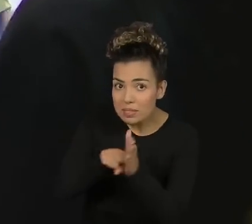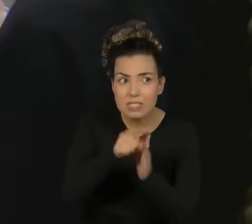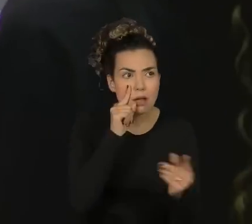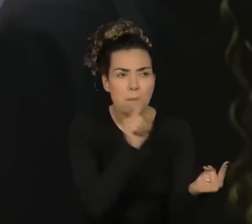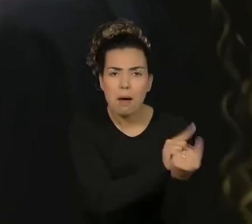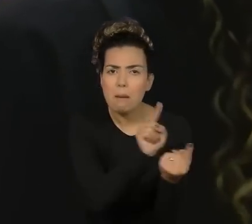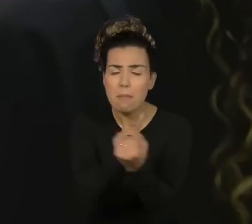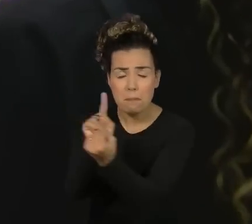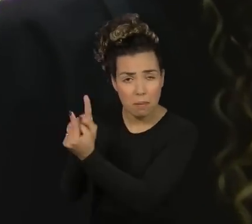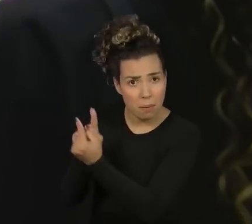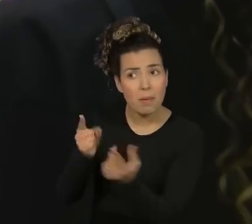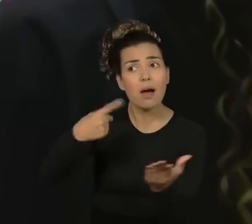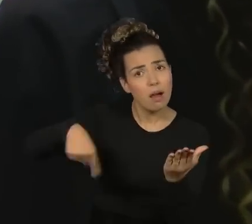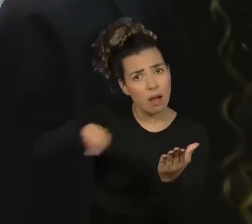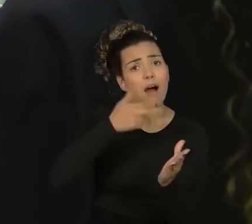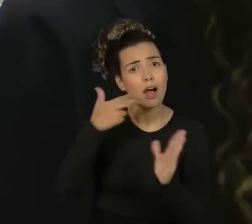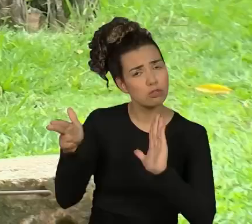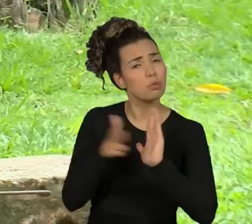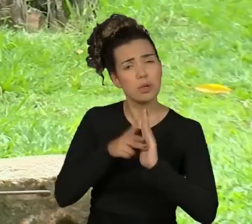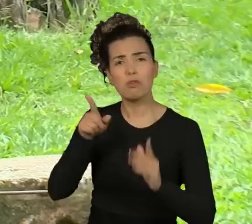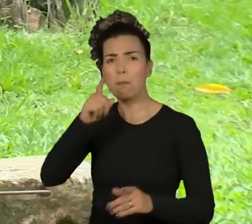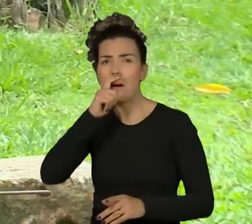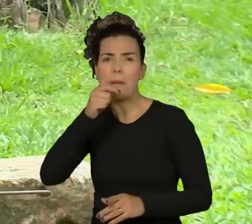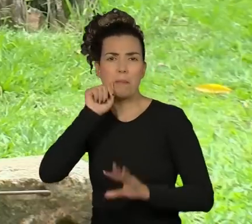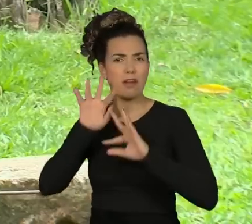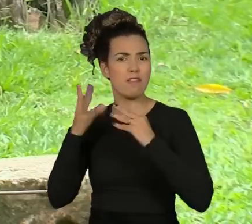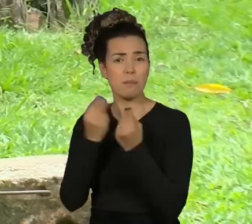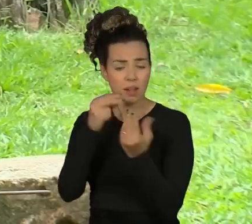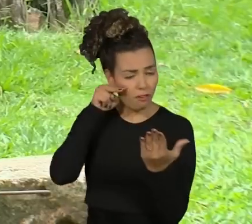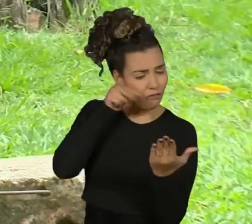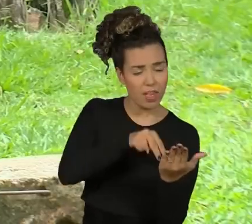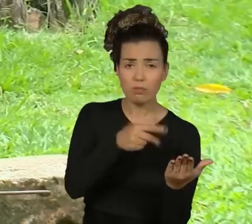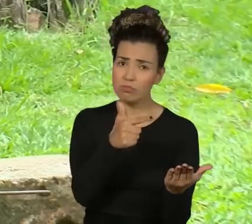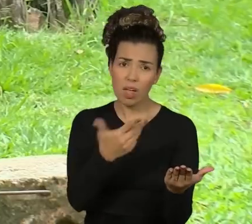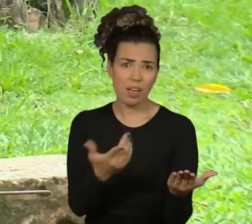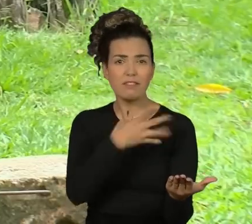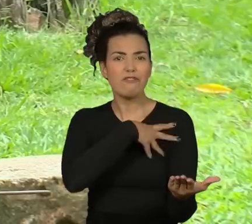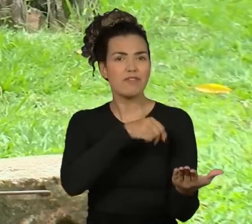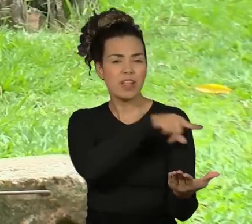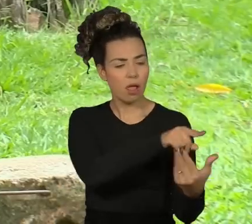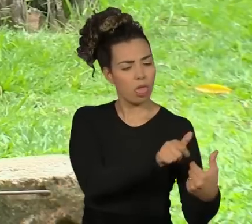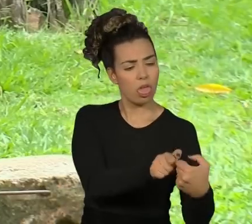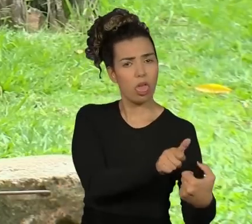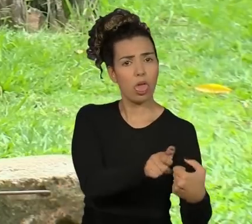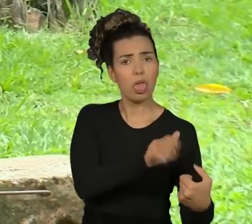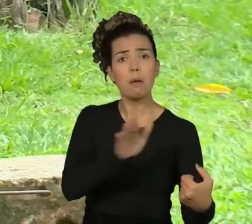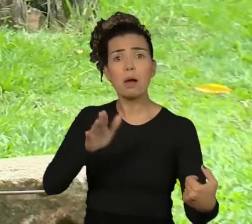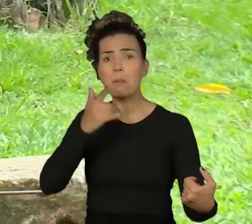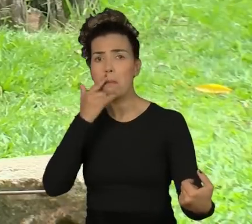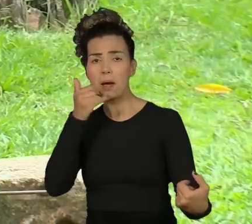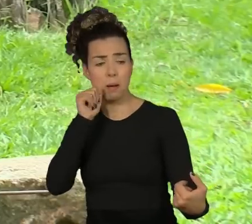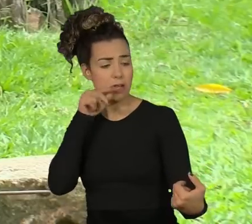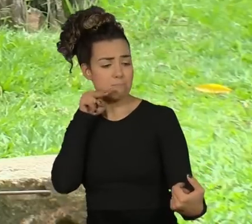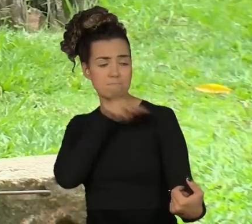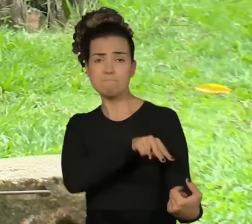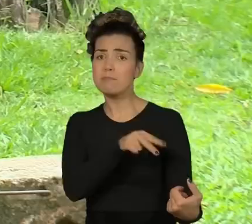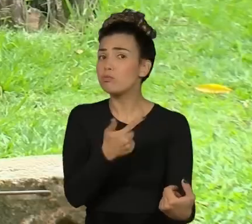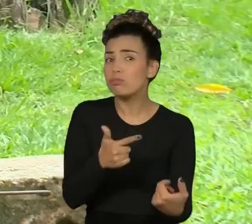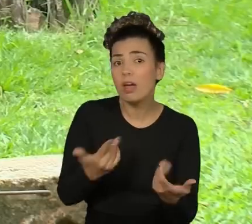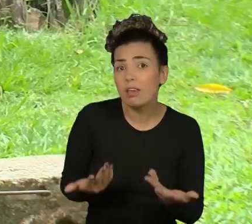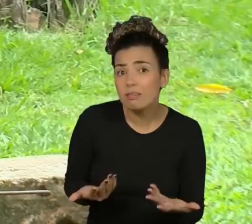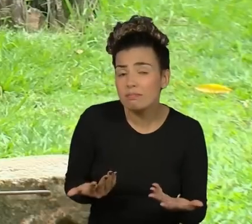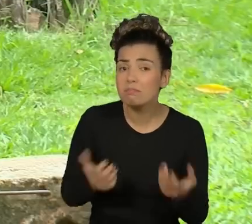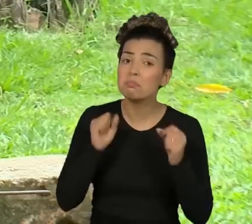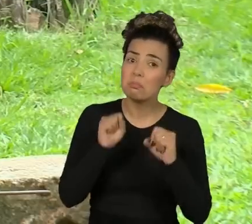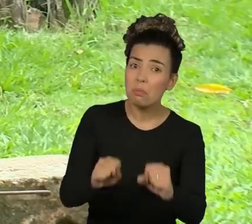não verificam o que eles veem e acessam nas redes sociais. Sem a supervisão dos pais ou responsáveis, as crianças podem acessar conteúdos que não são